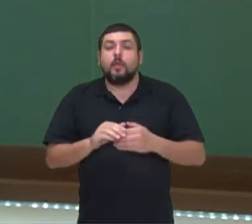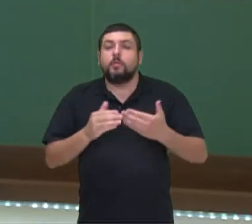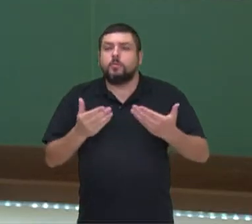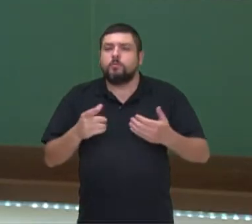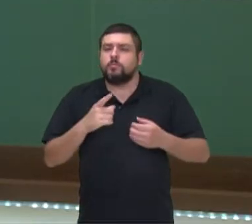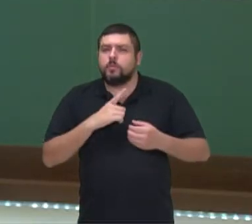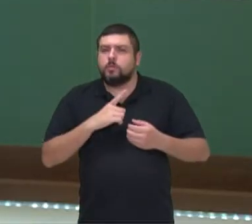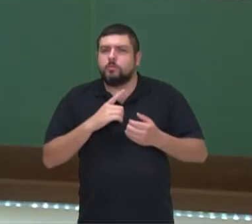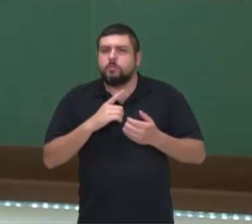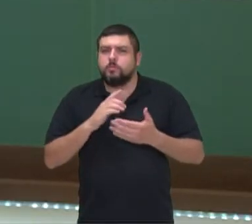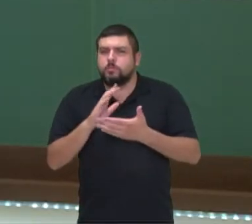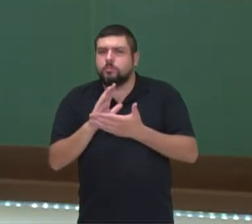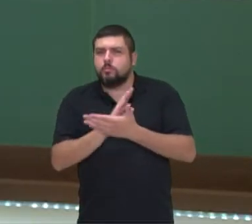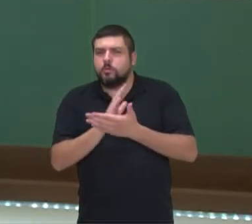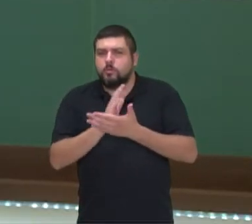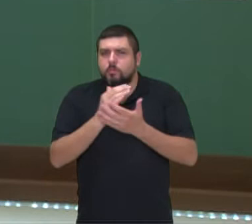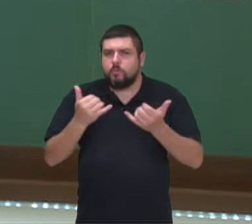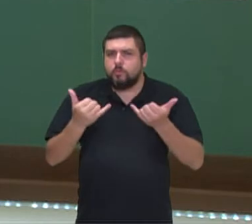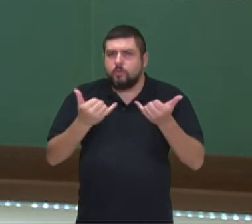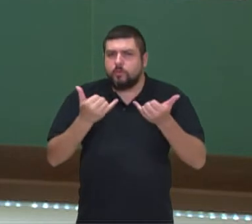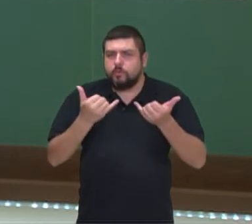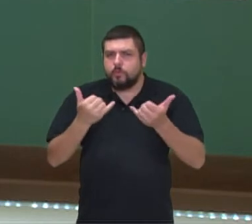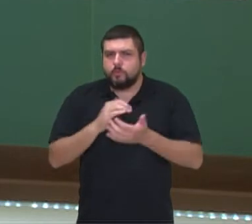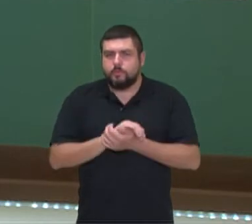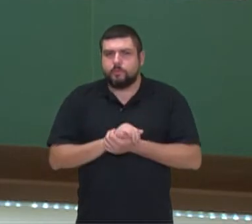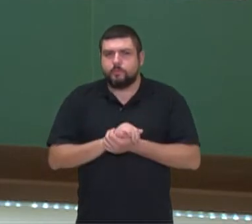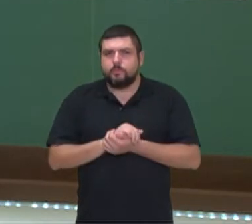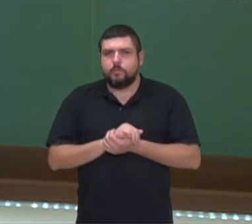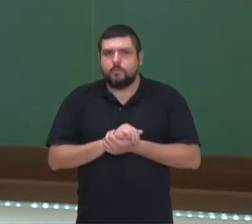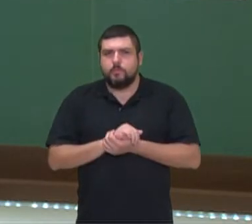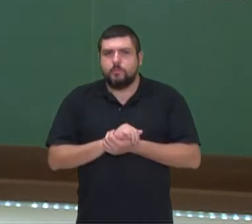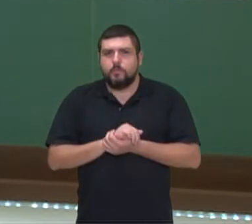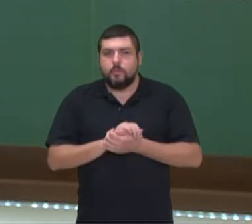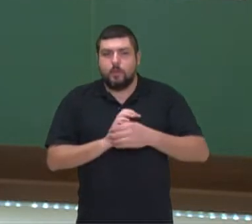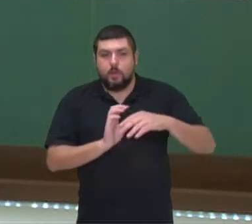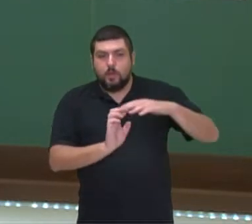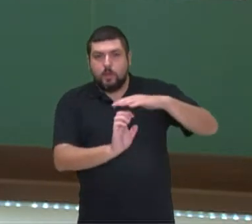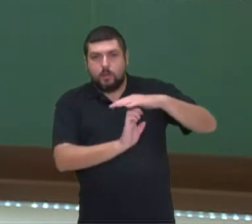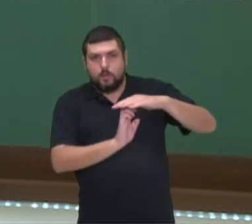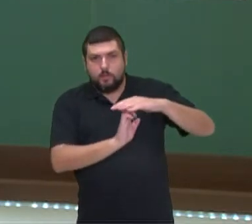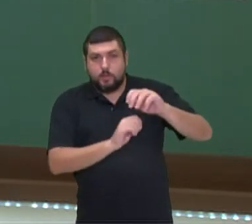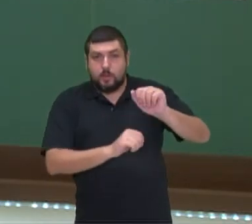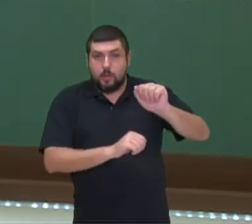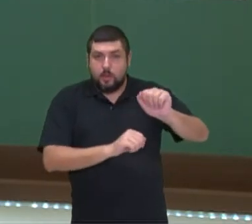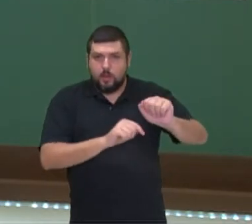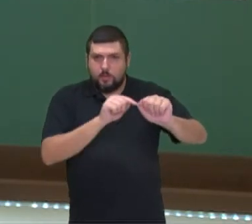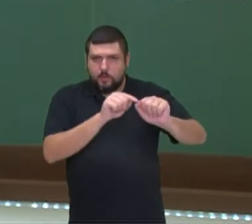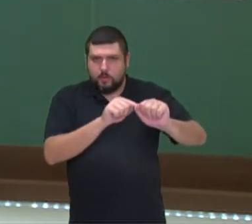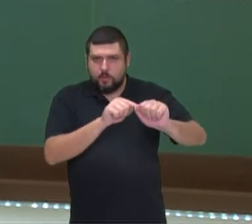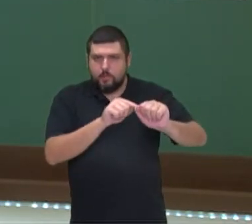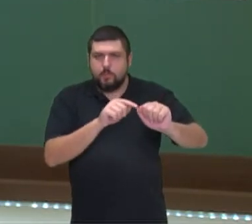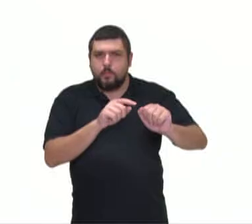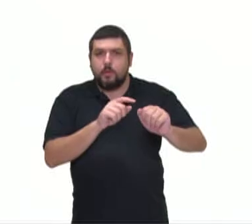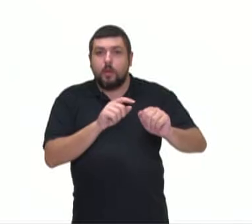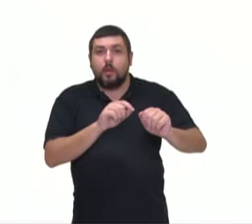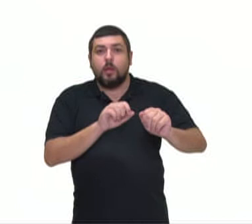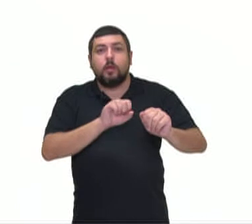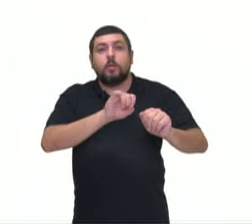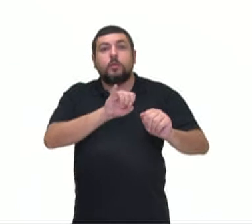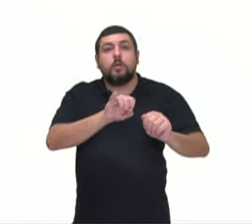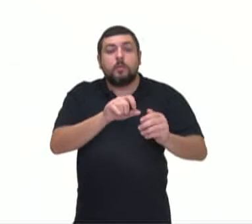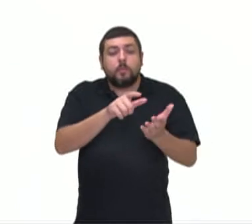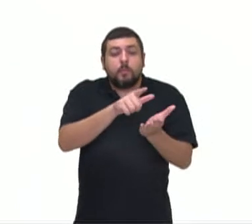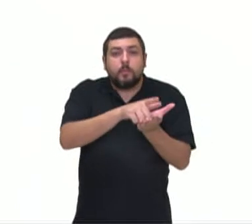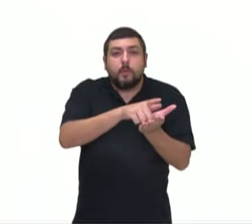algumas informações, né, que foi dado no exercício. Então, lá na gráfica A, foi falado que era cobrado o quê? 30 centavos